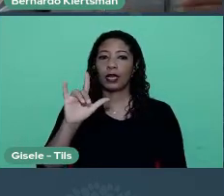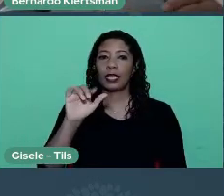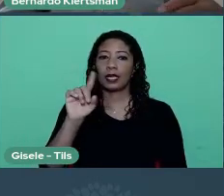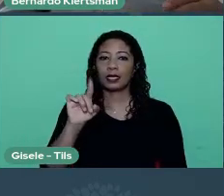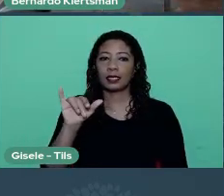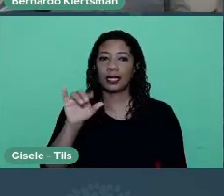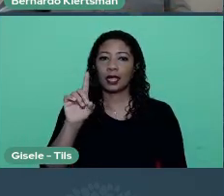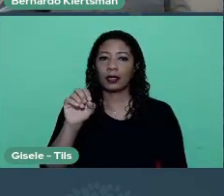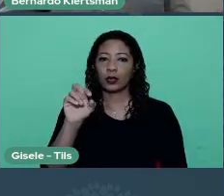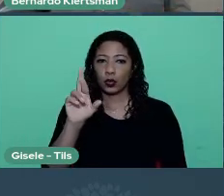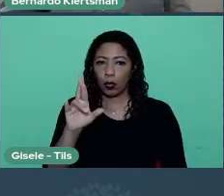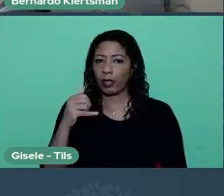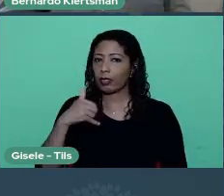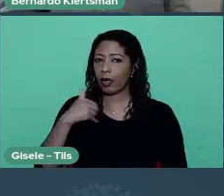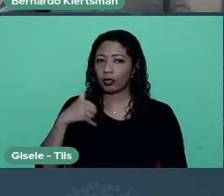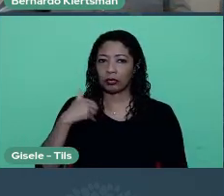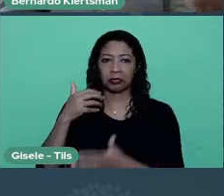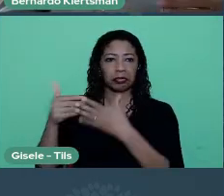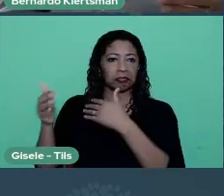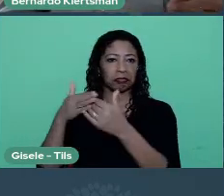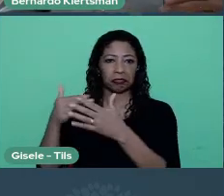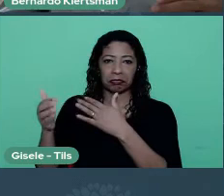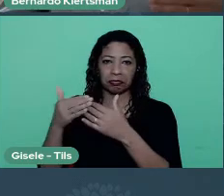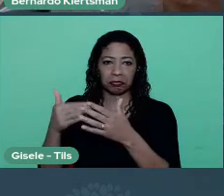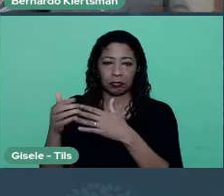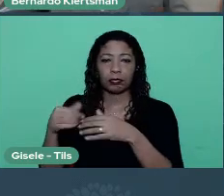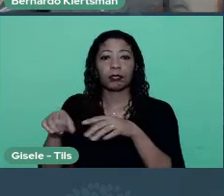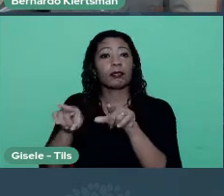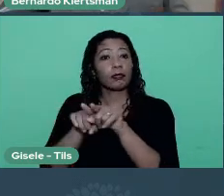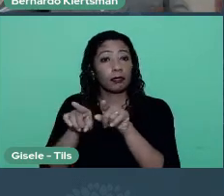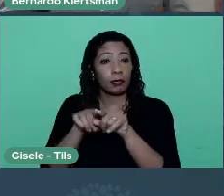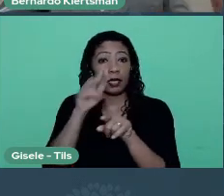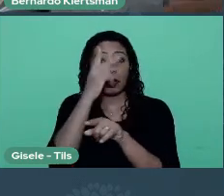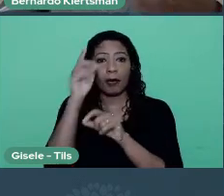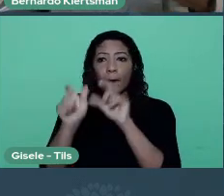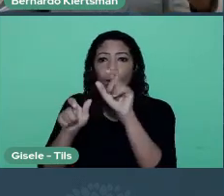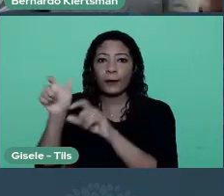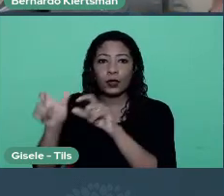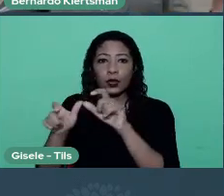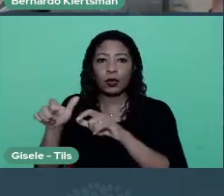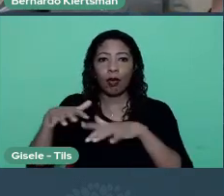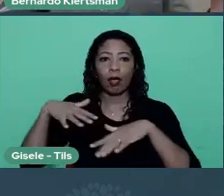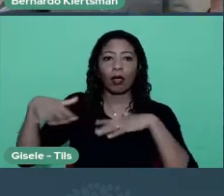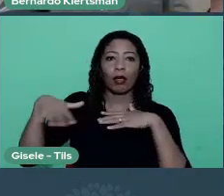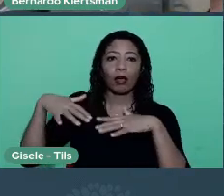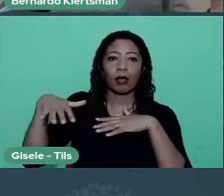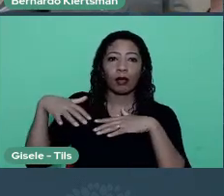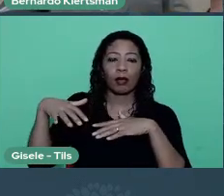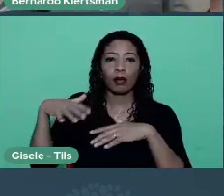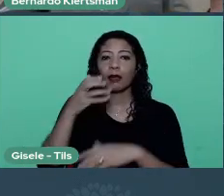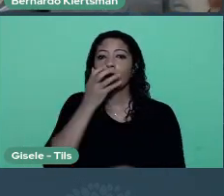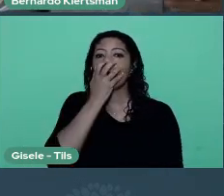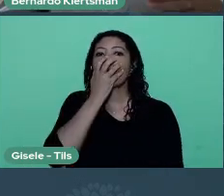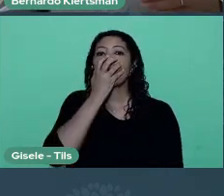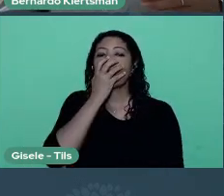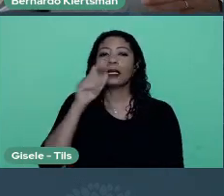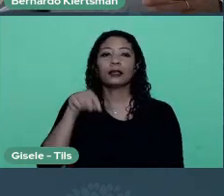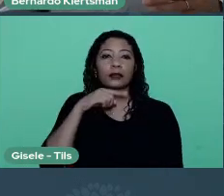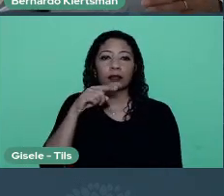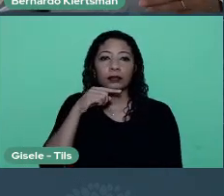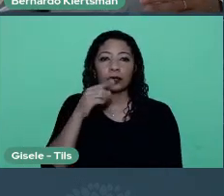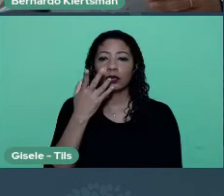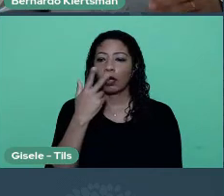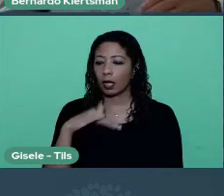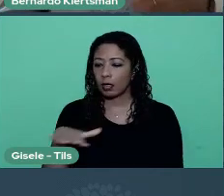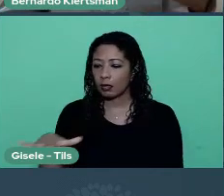né? Inclusive para aquelas pessoas que não têm coordenação. Não é só para criança pequena, mas